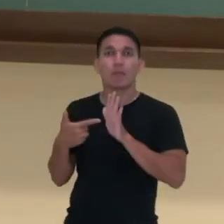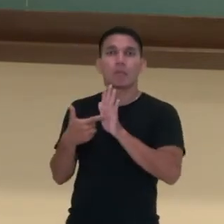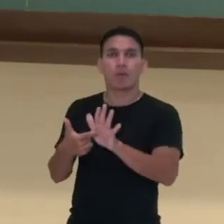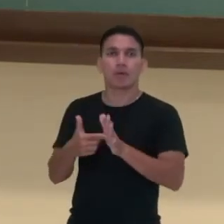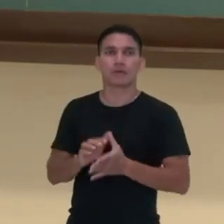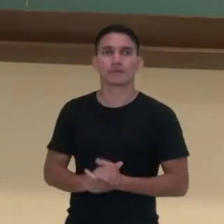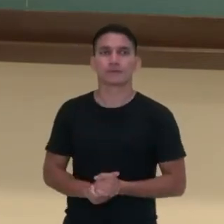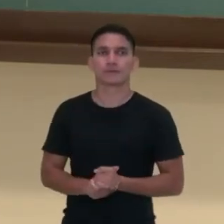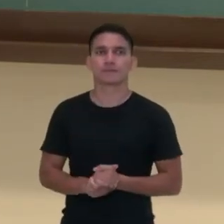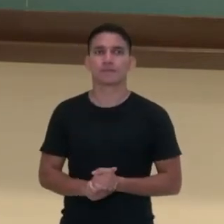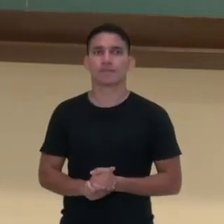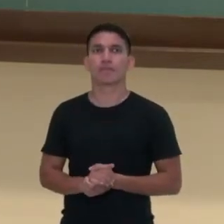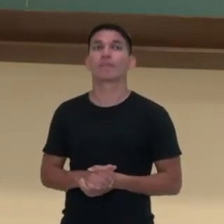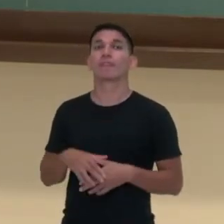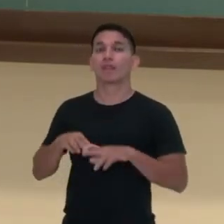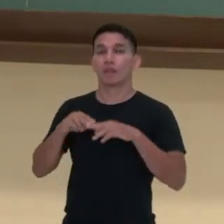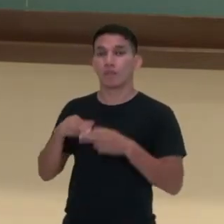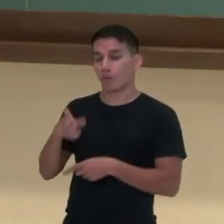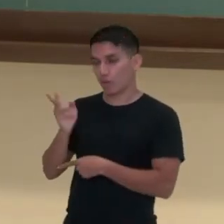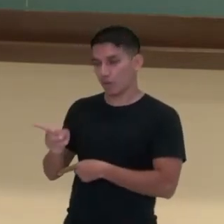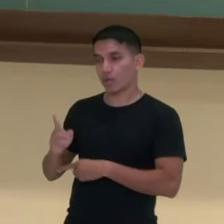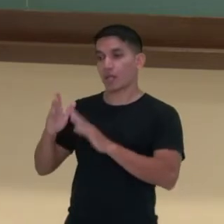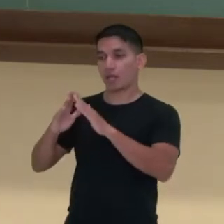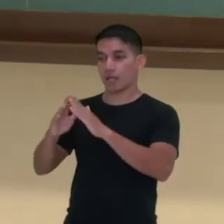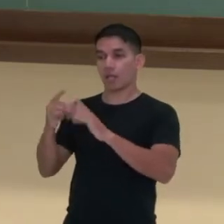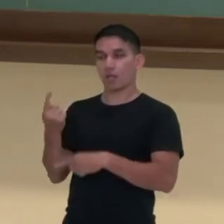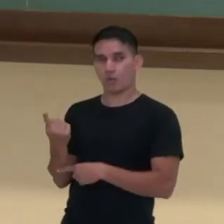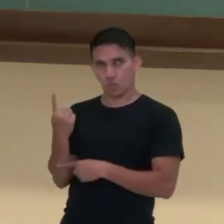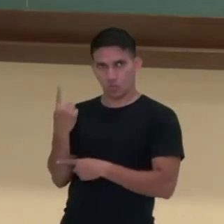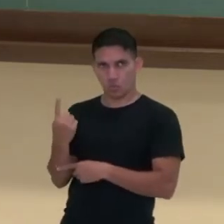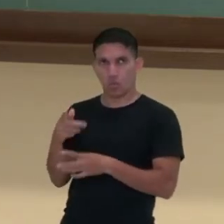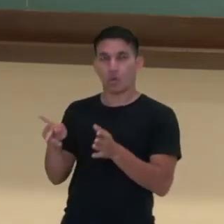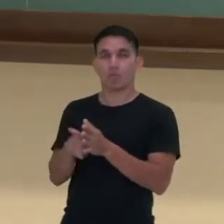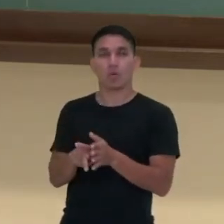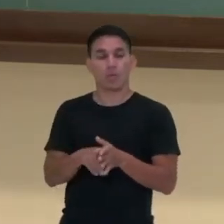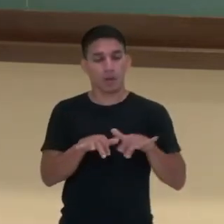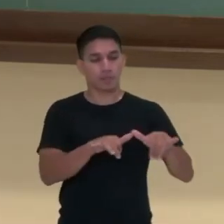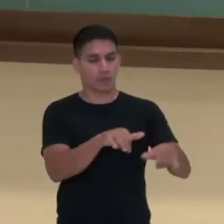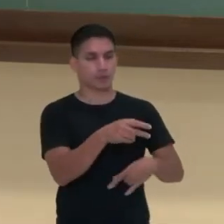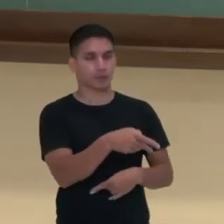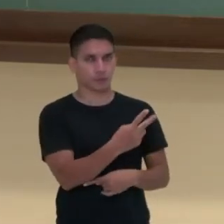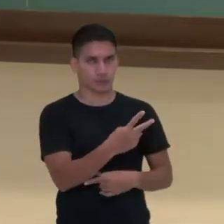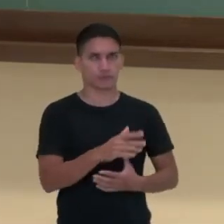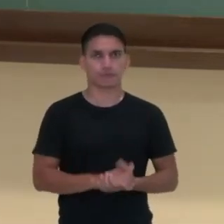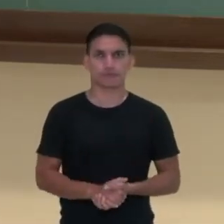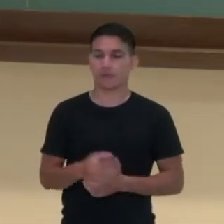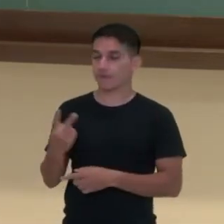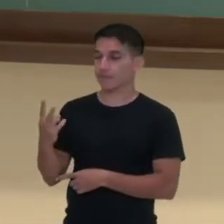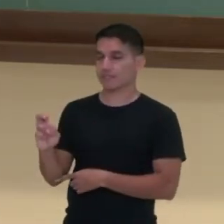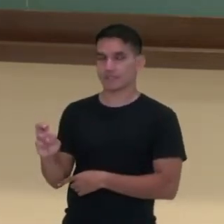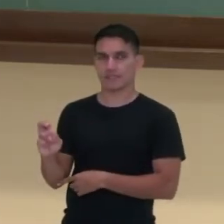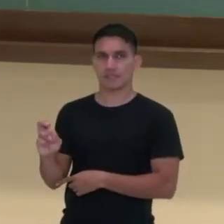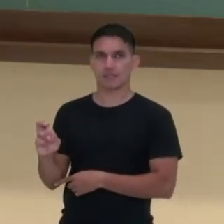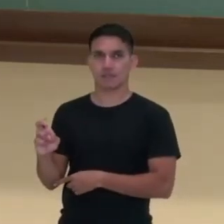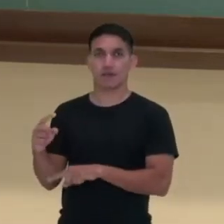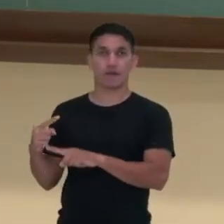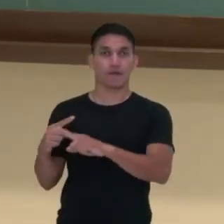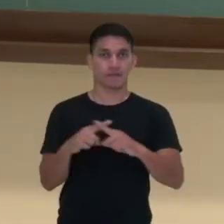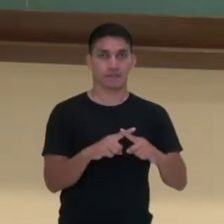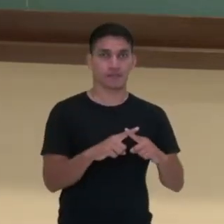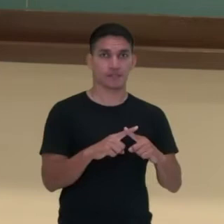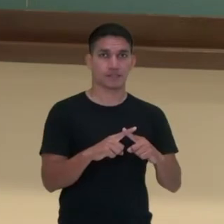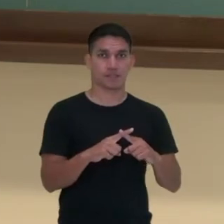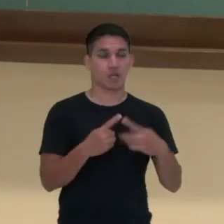abrigo 2. Não, do abrigo 1 ainda, no segundo supermercado. Então, olha só. 25 vezes